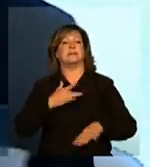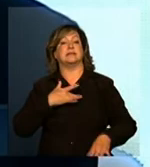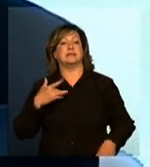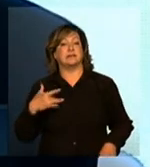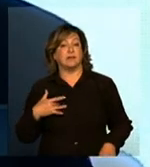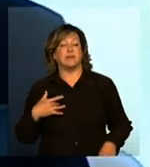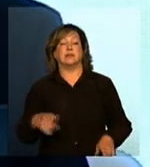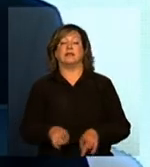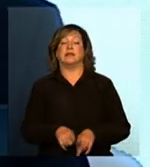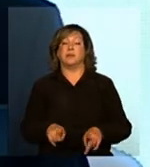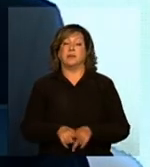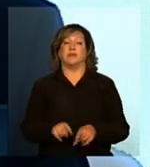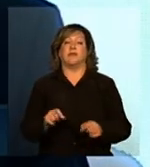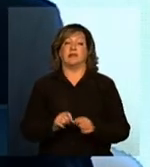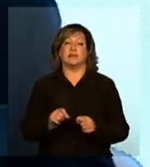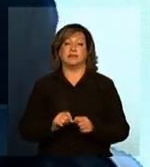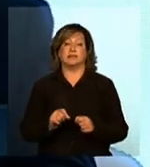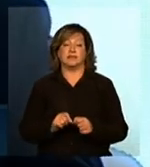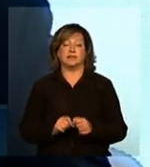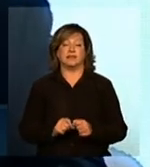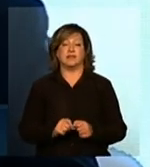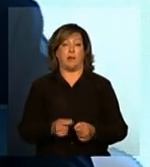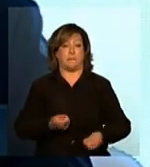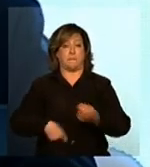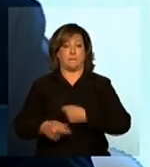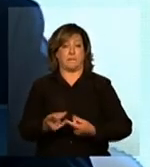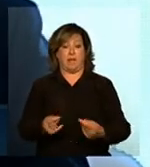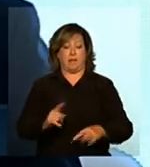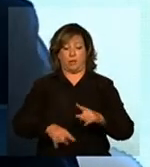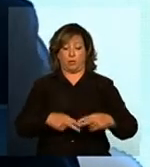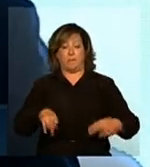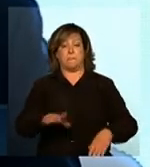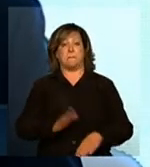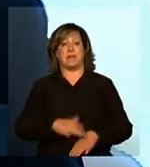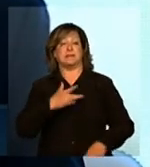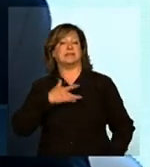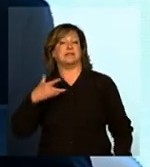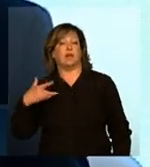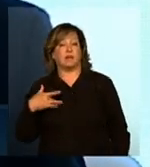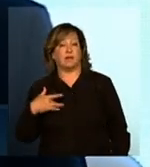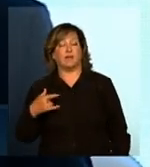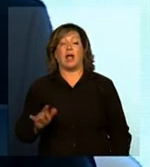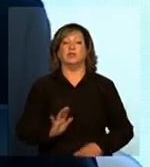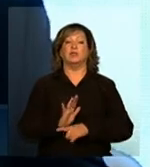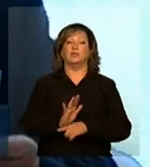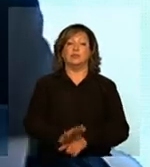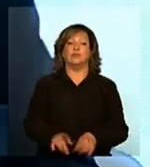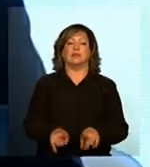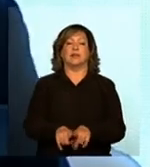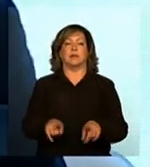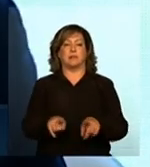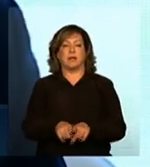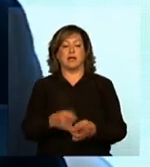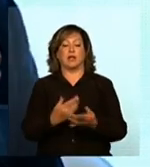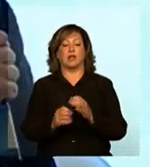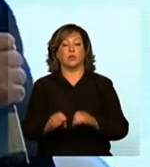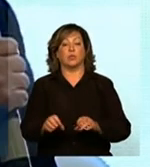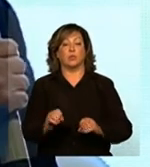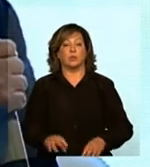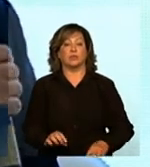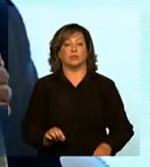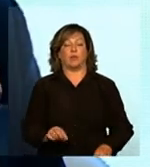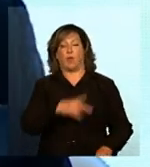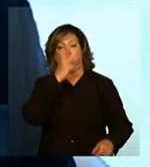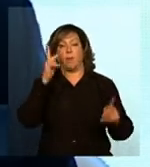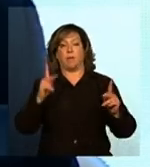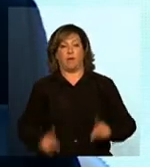também constituir um mercado de produtos mais saudáveis que permitam também atuar na educação nutricional do nosso